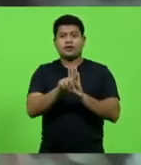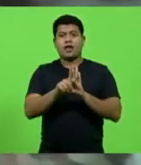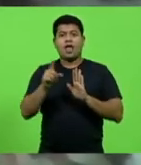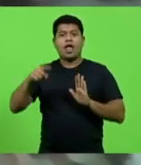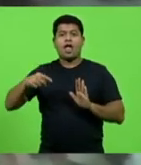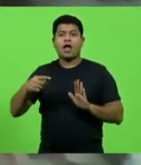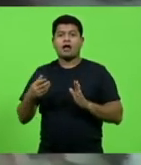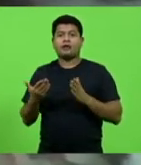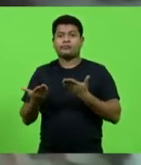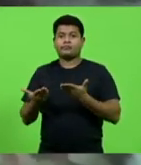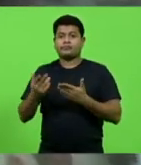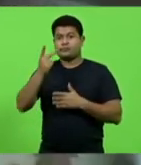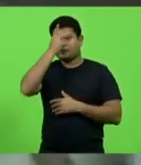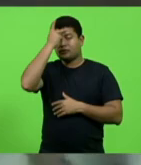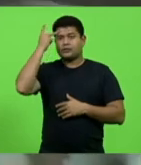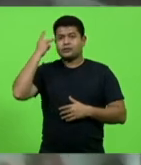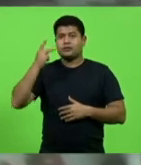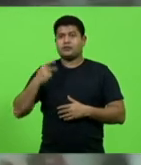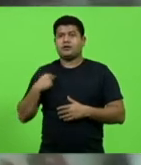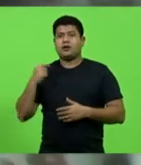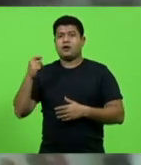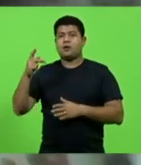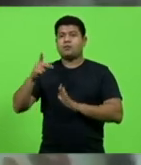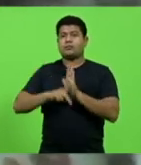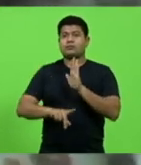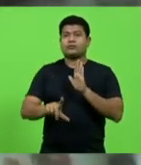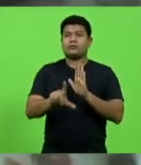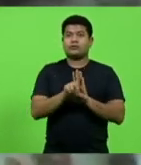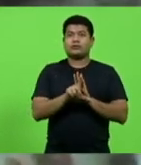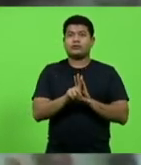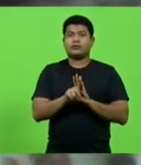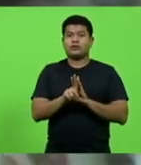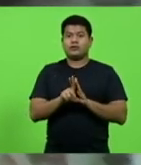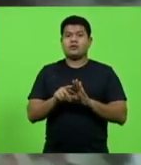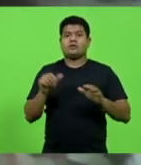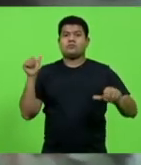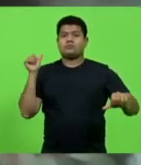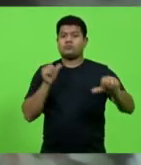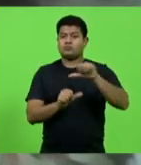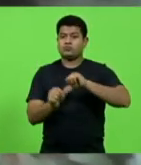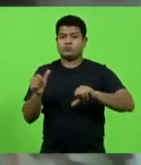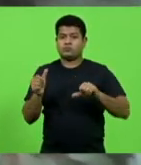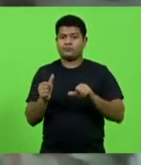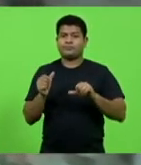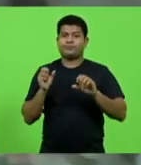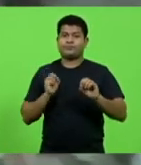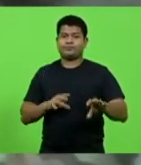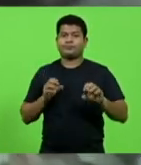mesma pessoa que assinou o projeto que transformava a educação